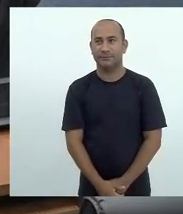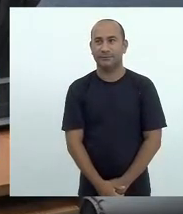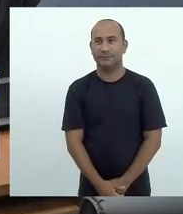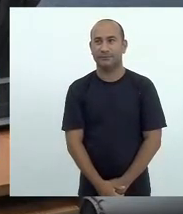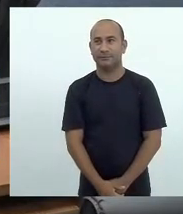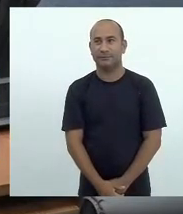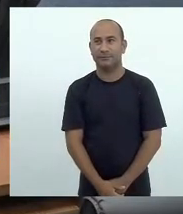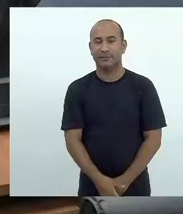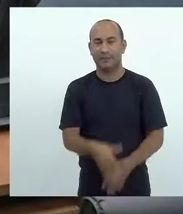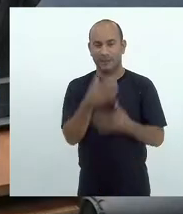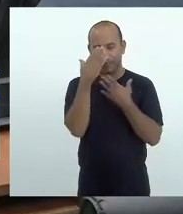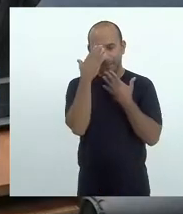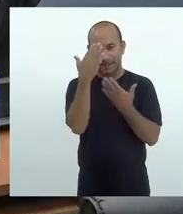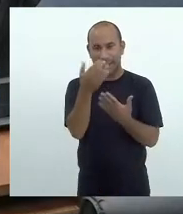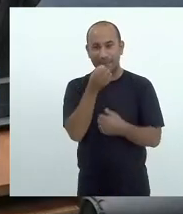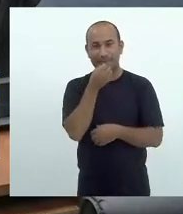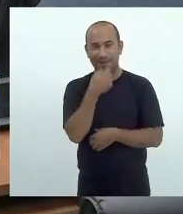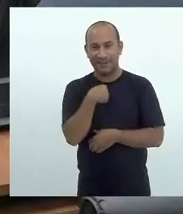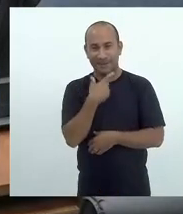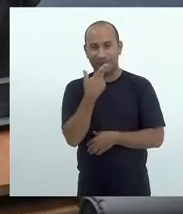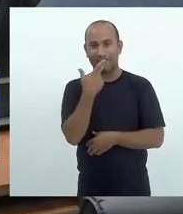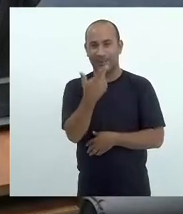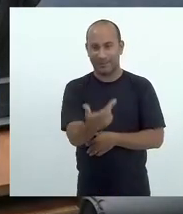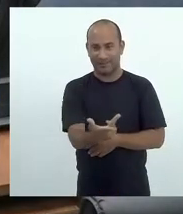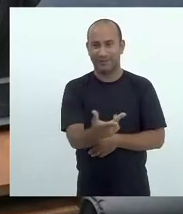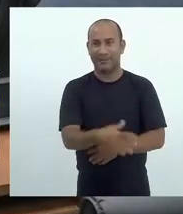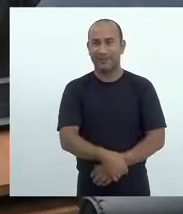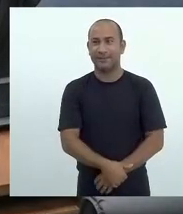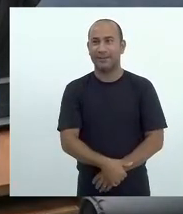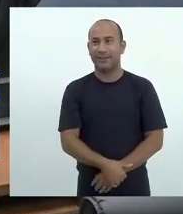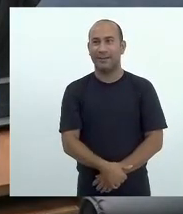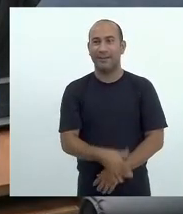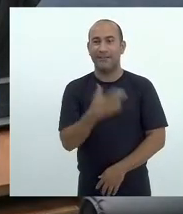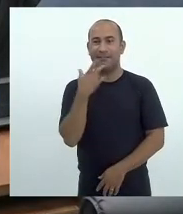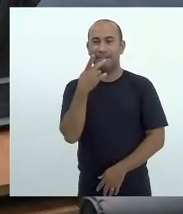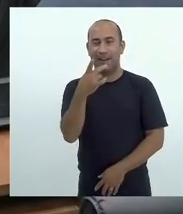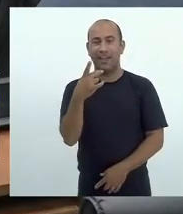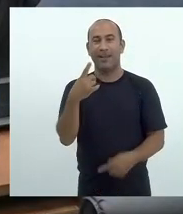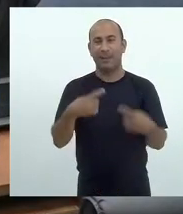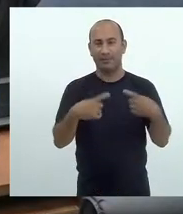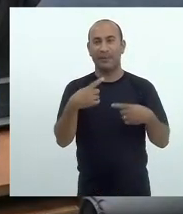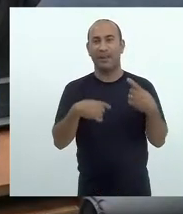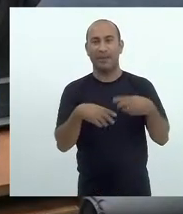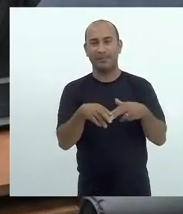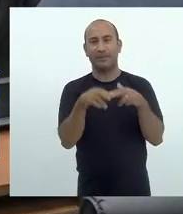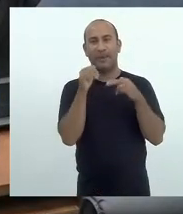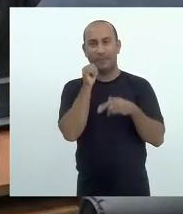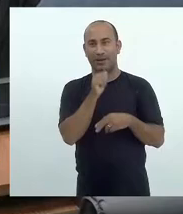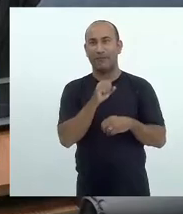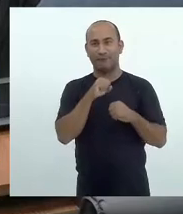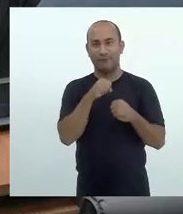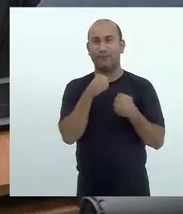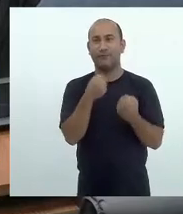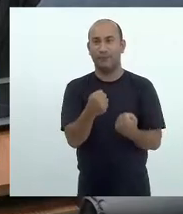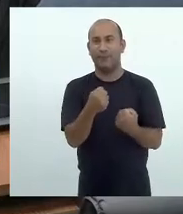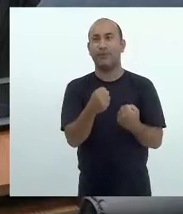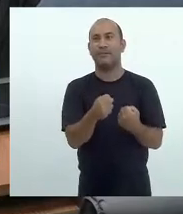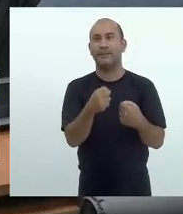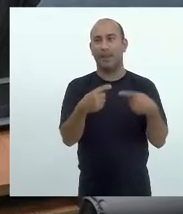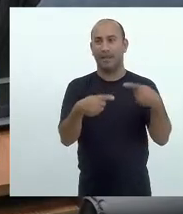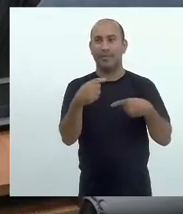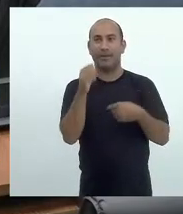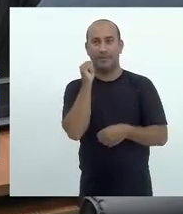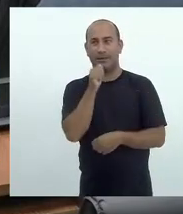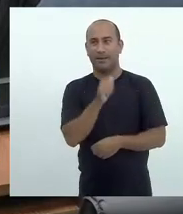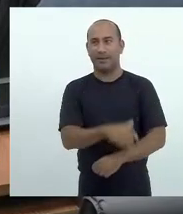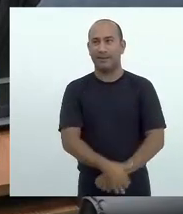Mônica. Obrigada, querida. Ainda bem que eu estou aqui falando. Estou falando das políticas para as mulheres. Fortalecimento dessa política. Isso mesmo, estou vibrando aqui